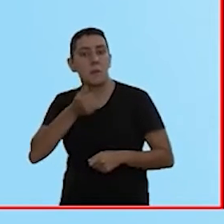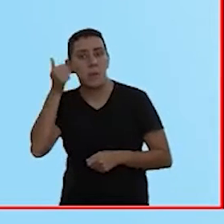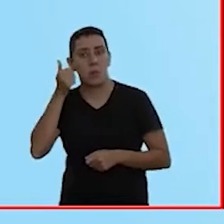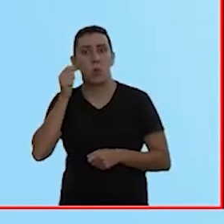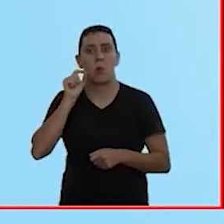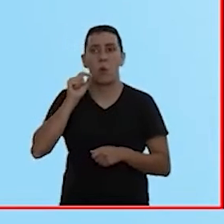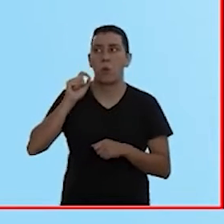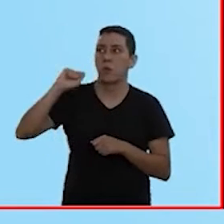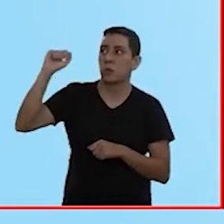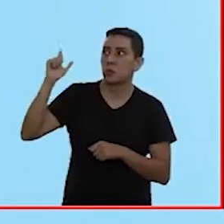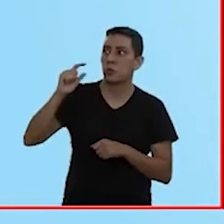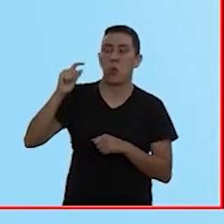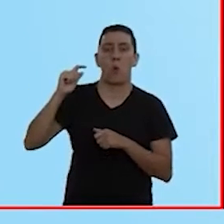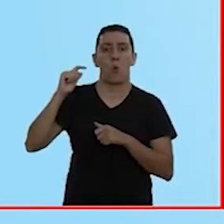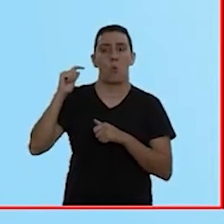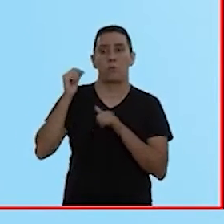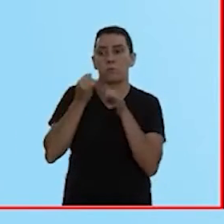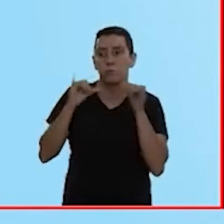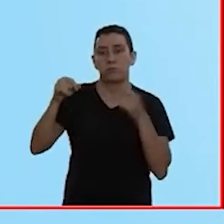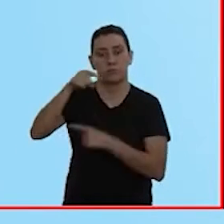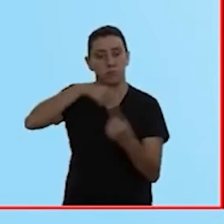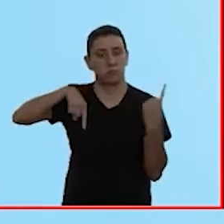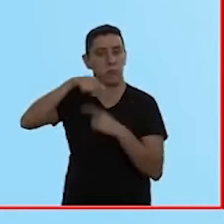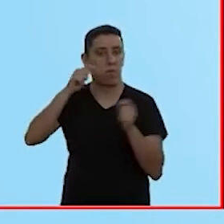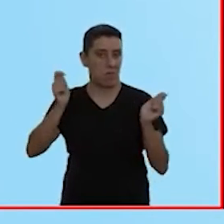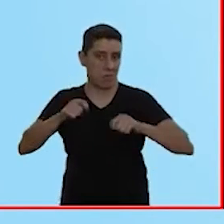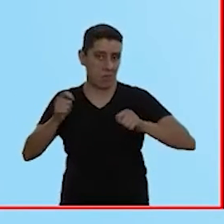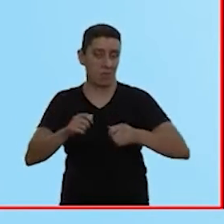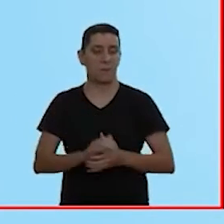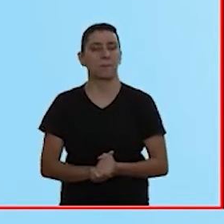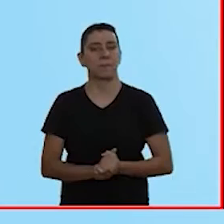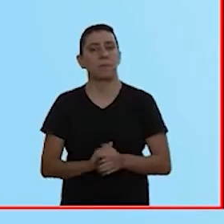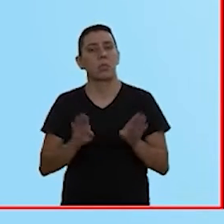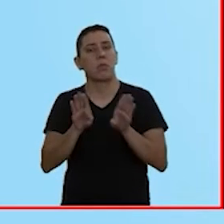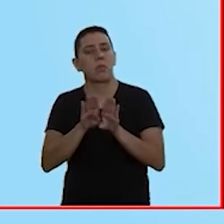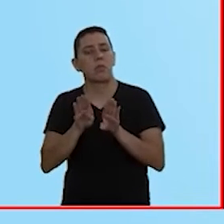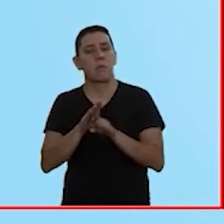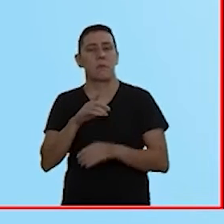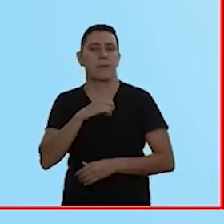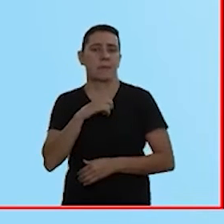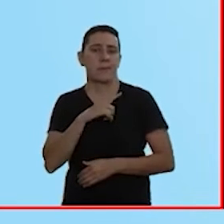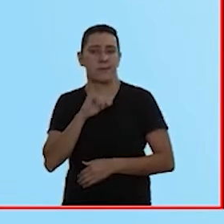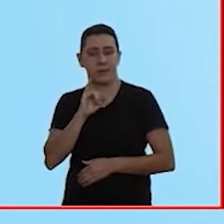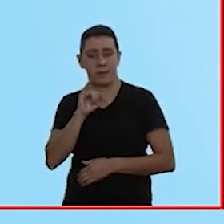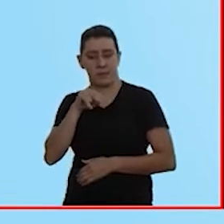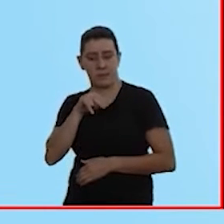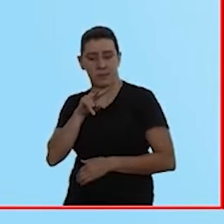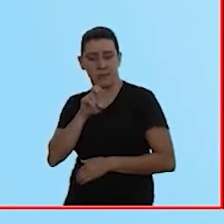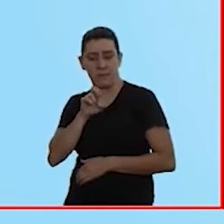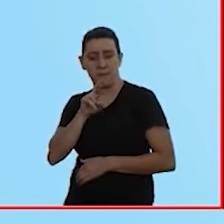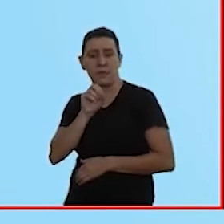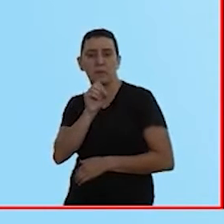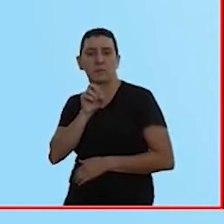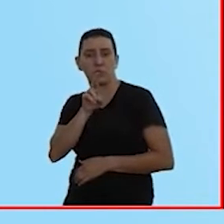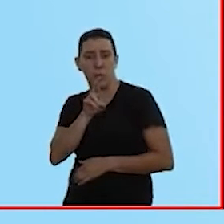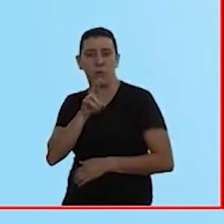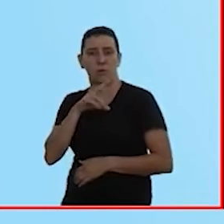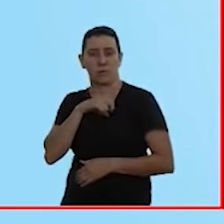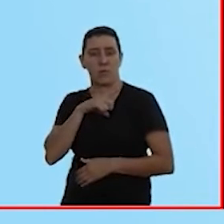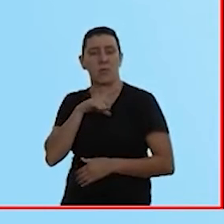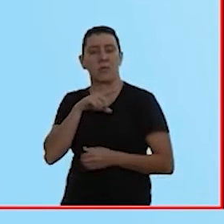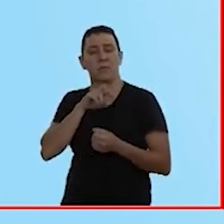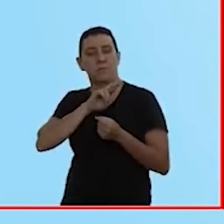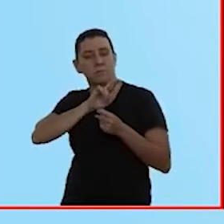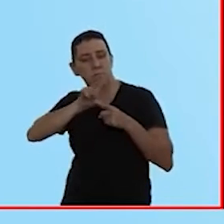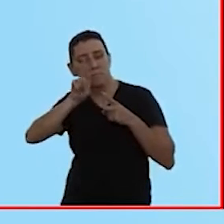energia solar mais competitivo A ideia é trazer um pouco sobre os inversores stringues inversores centrais um pouco sobre as